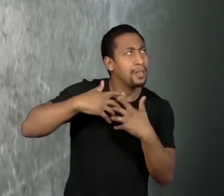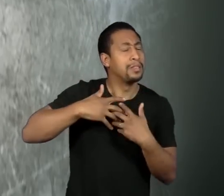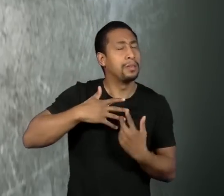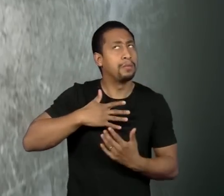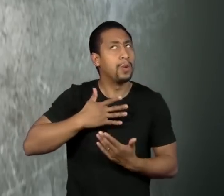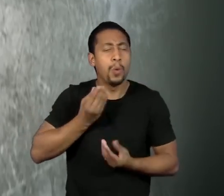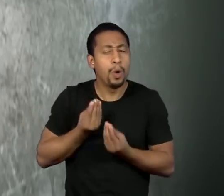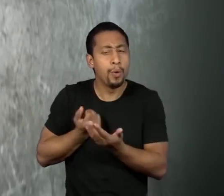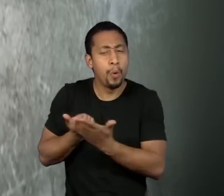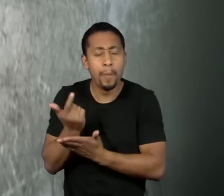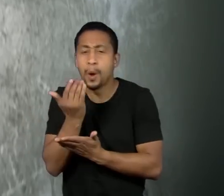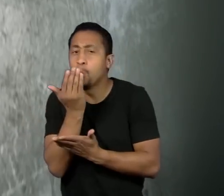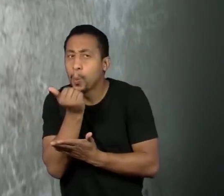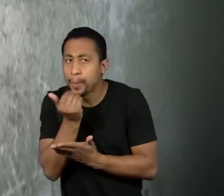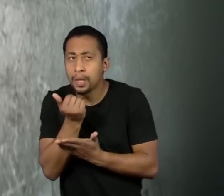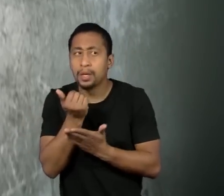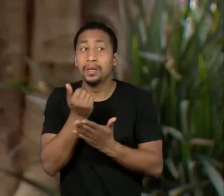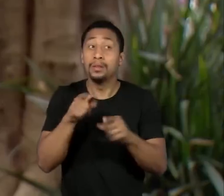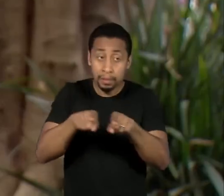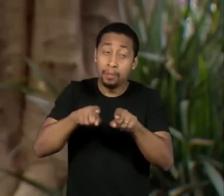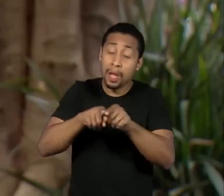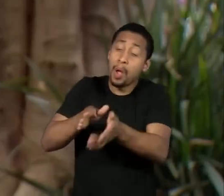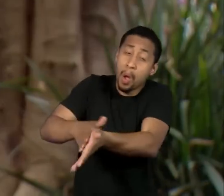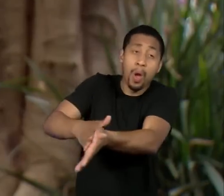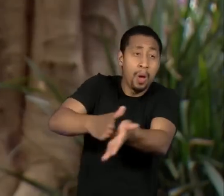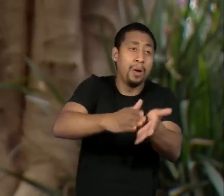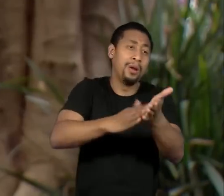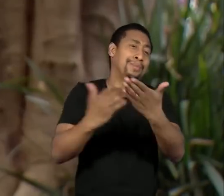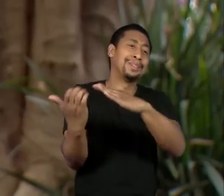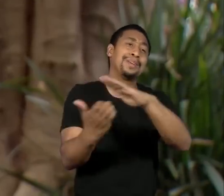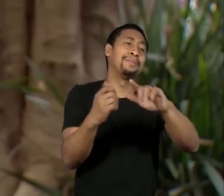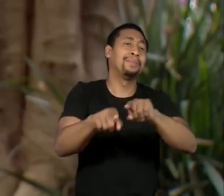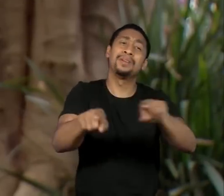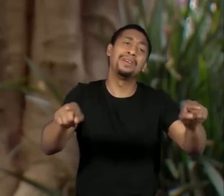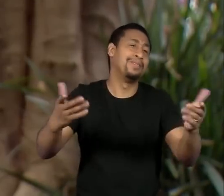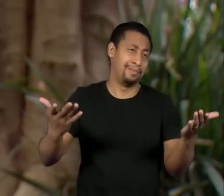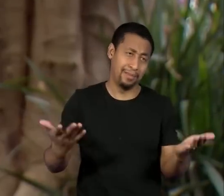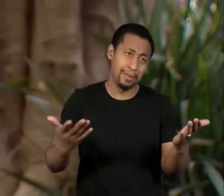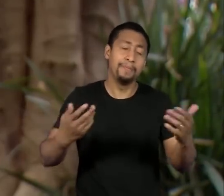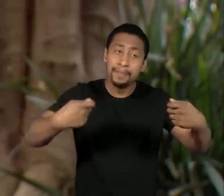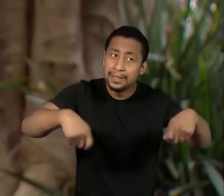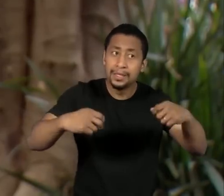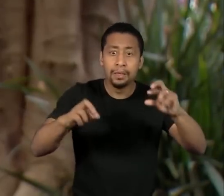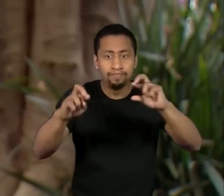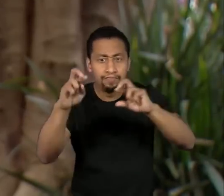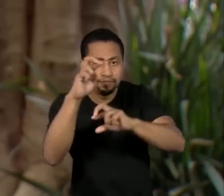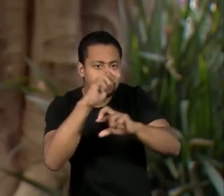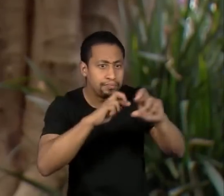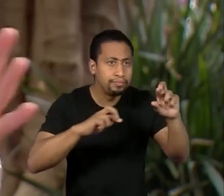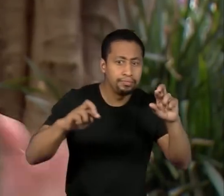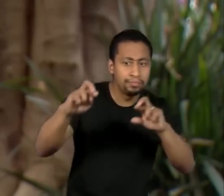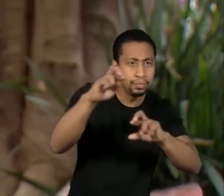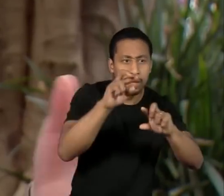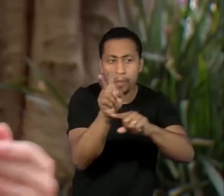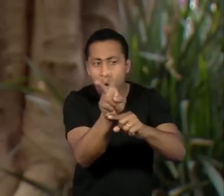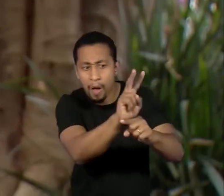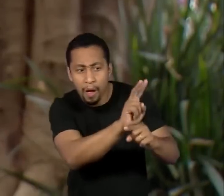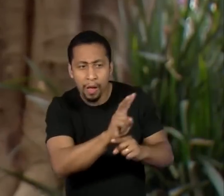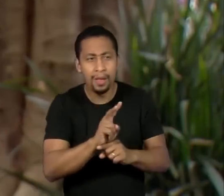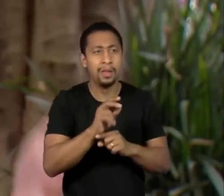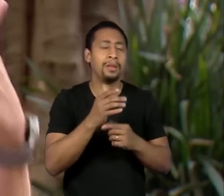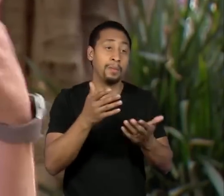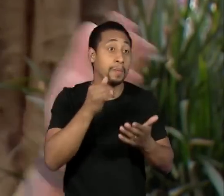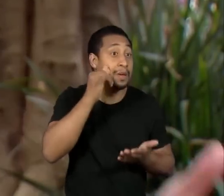principalmente que cobrem das empresas, tenham uma fiscalização maior e consigam rastrear a sua cadeia para impedir que